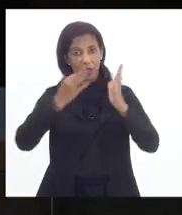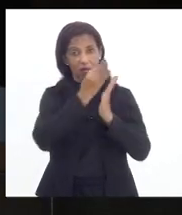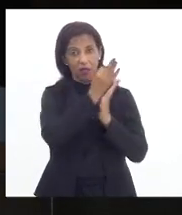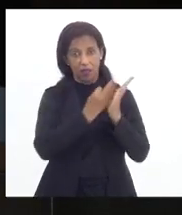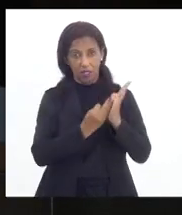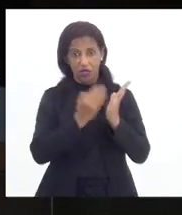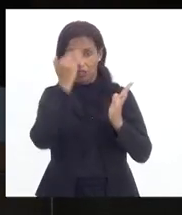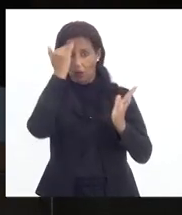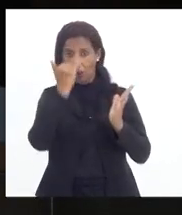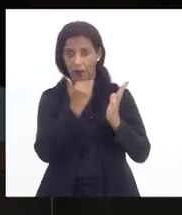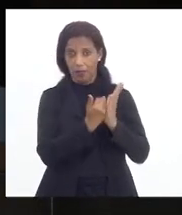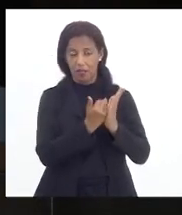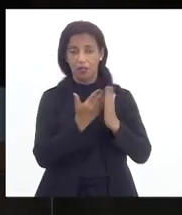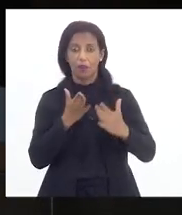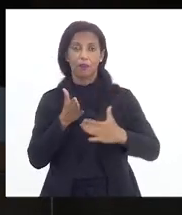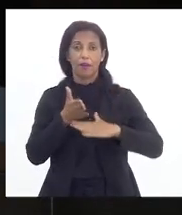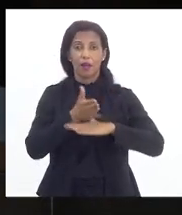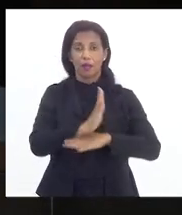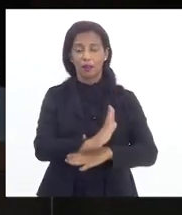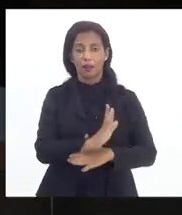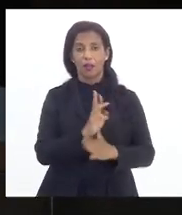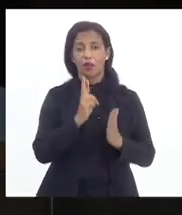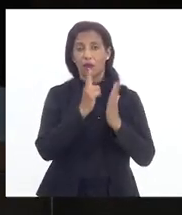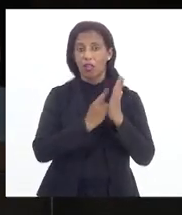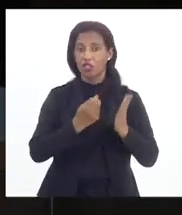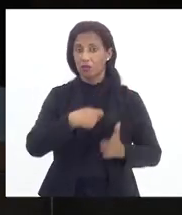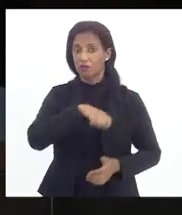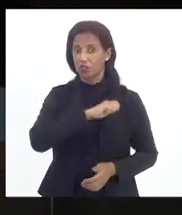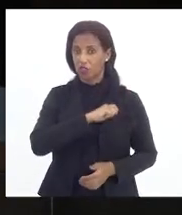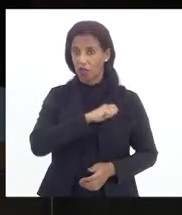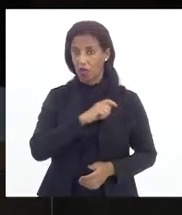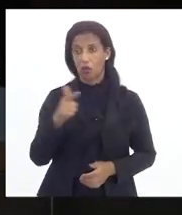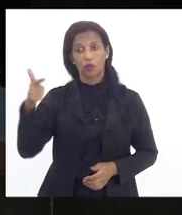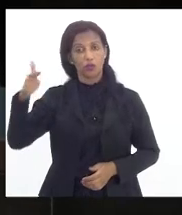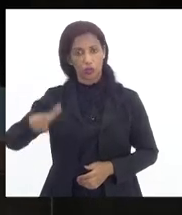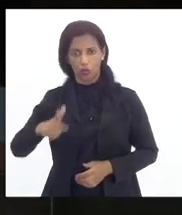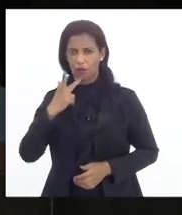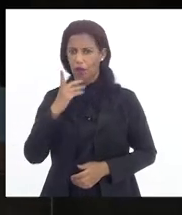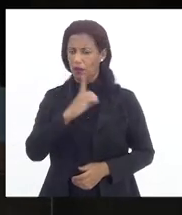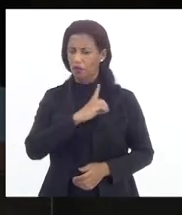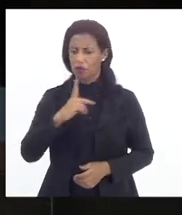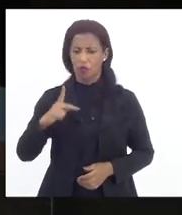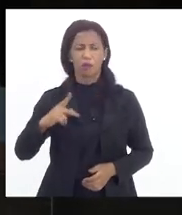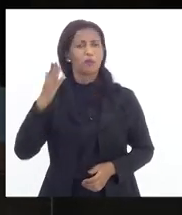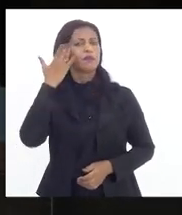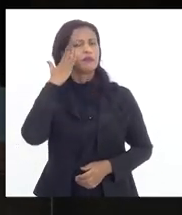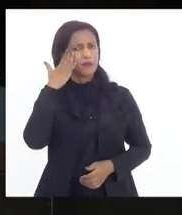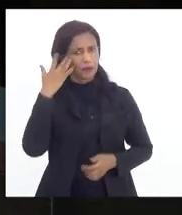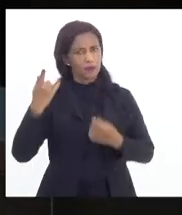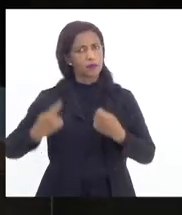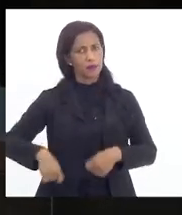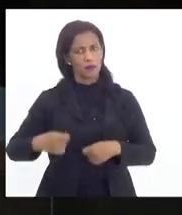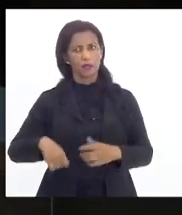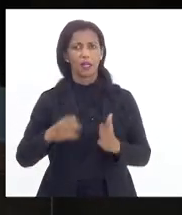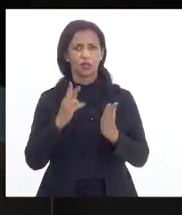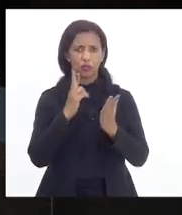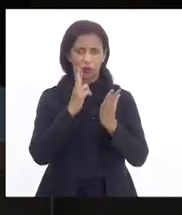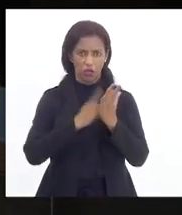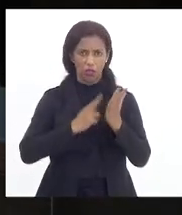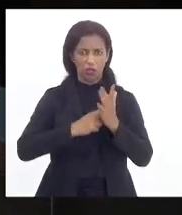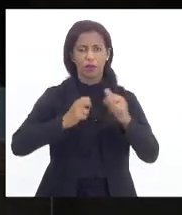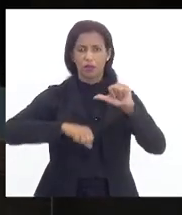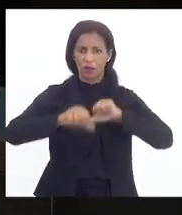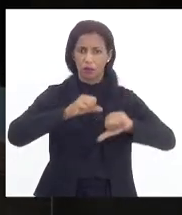cumprido a exigência para ingressar no regime de recuperação fiscal e mais uma vez eu digo que a defensoria pública e entende a necessidade o regime